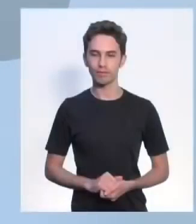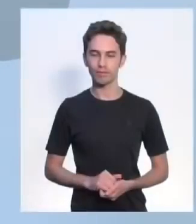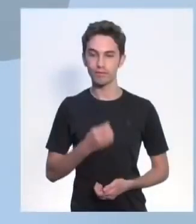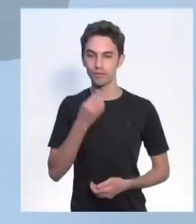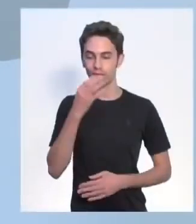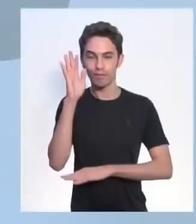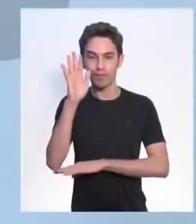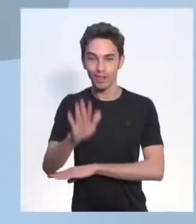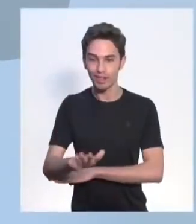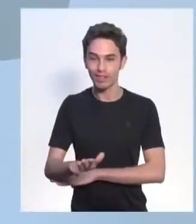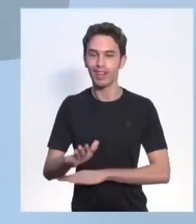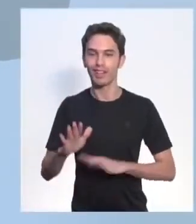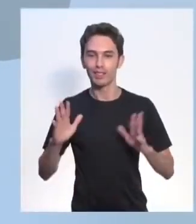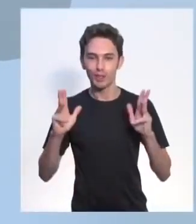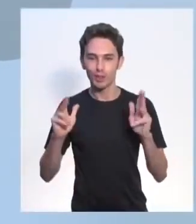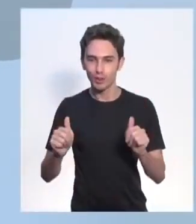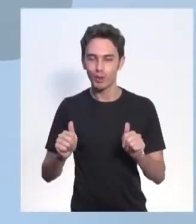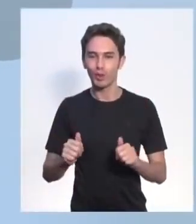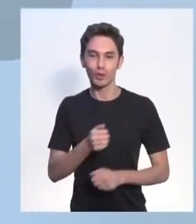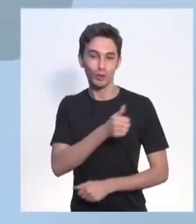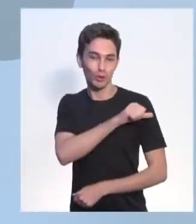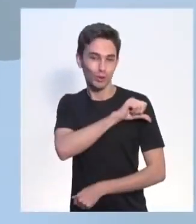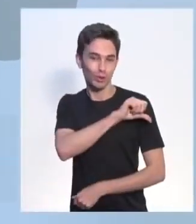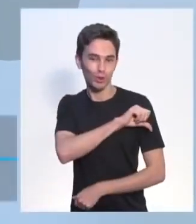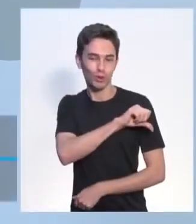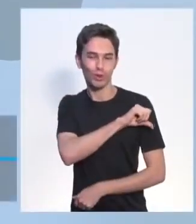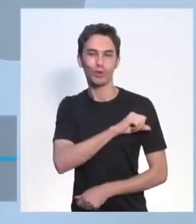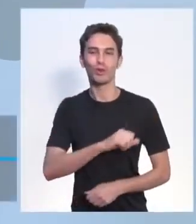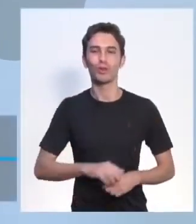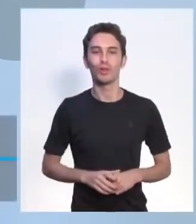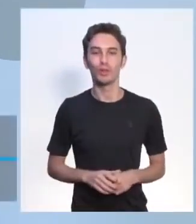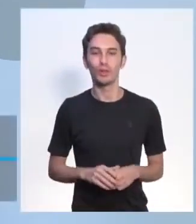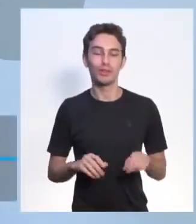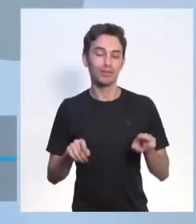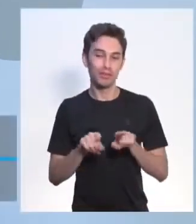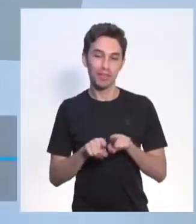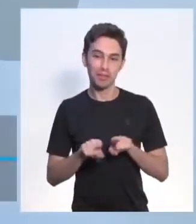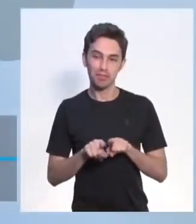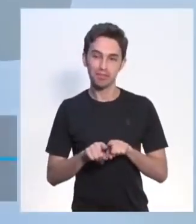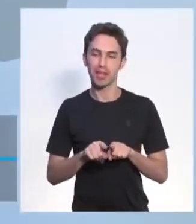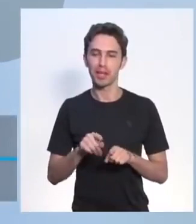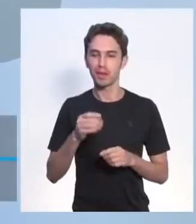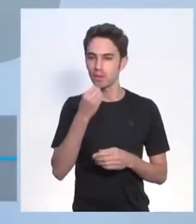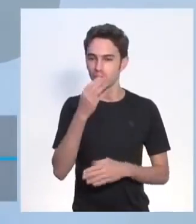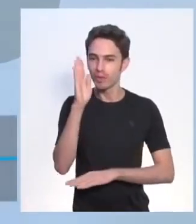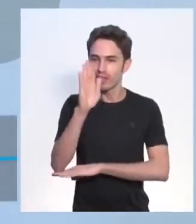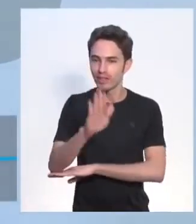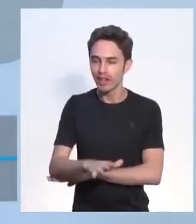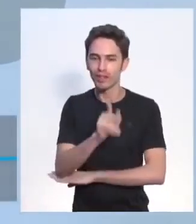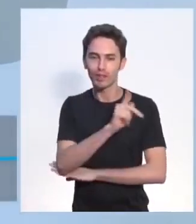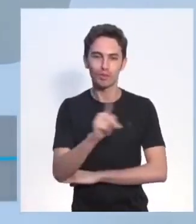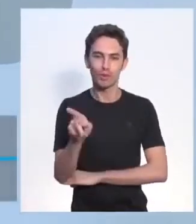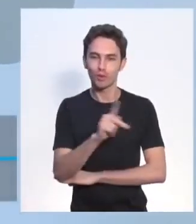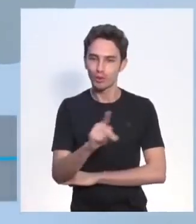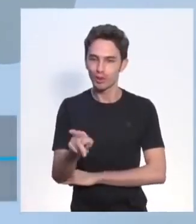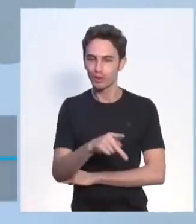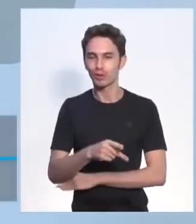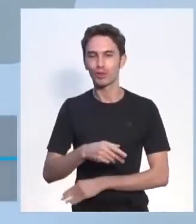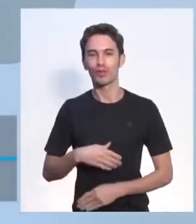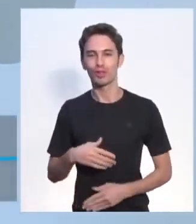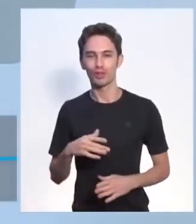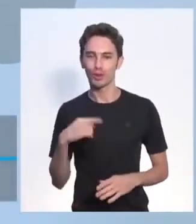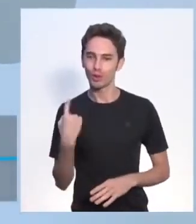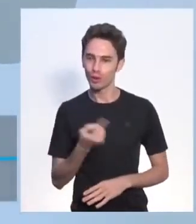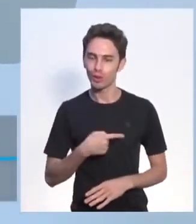Boa tarde, garotada do nono ano e também boa tarde aos professores, aos nossos